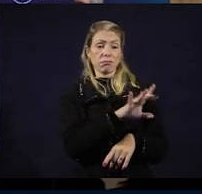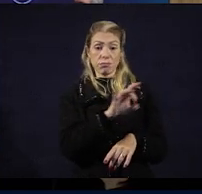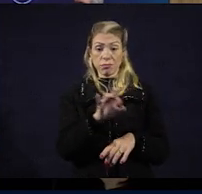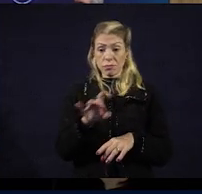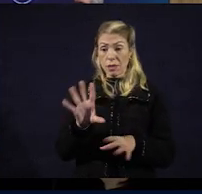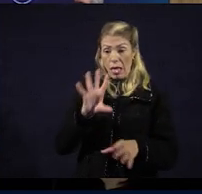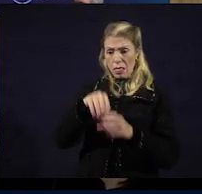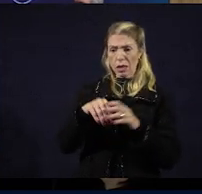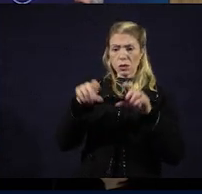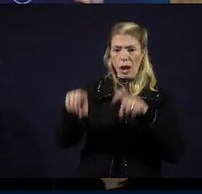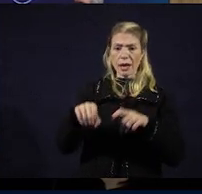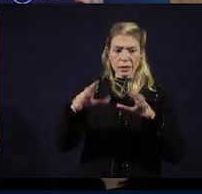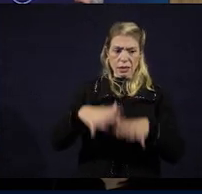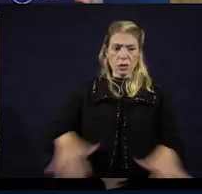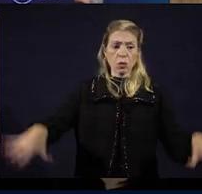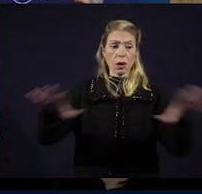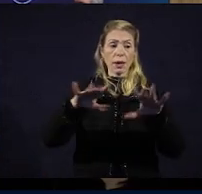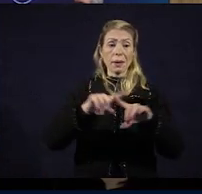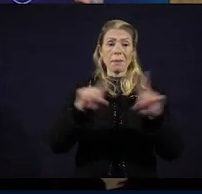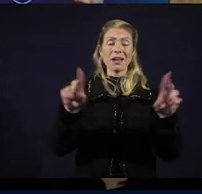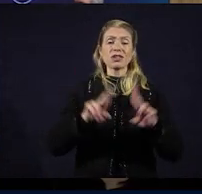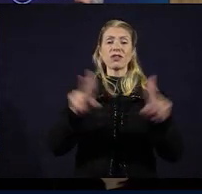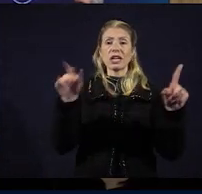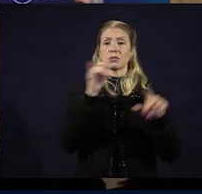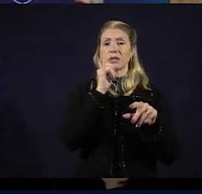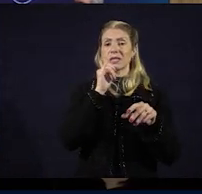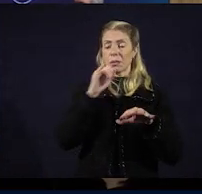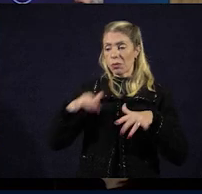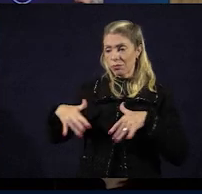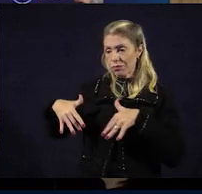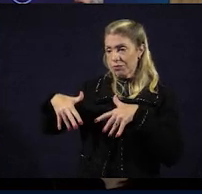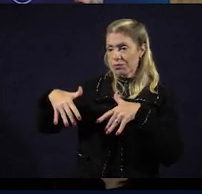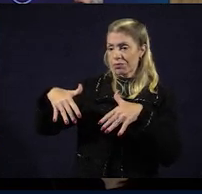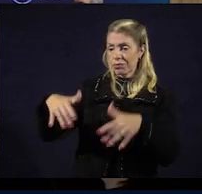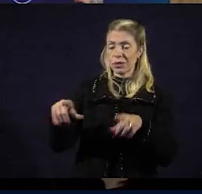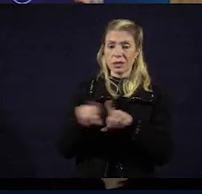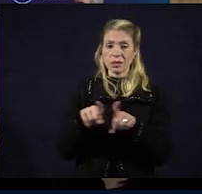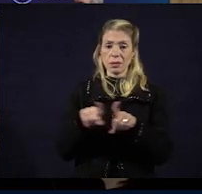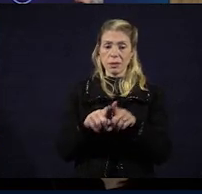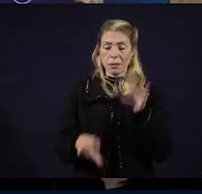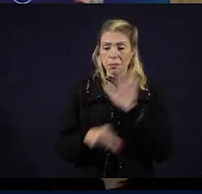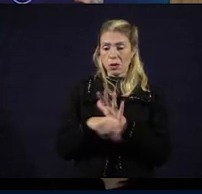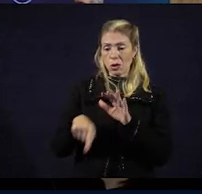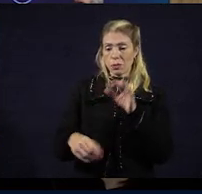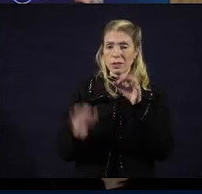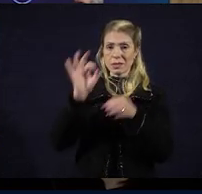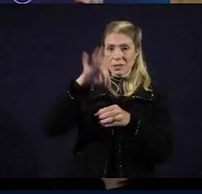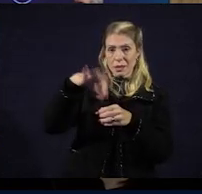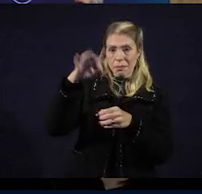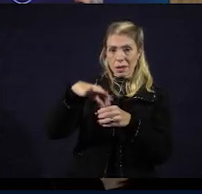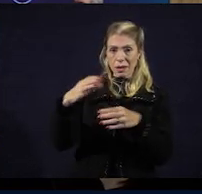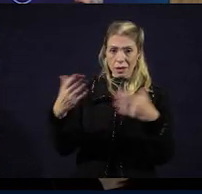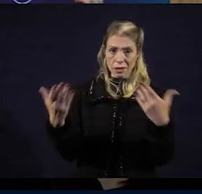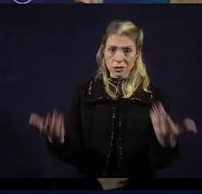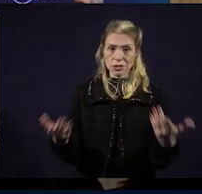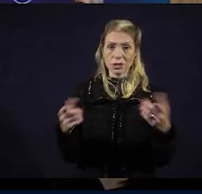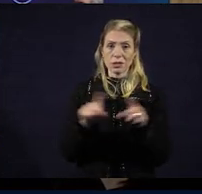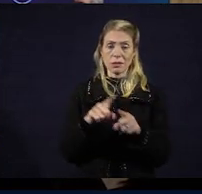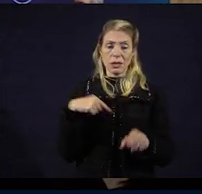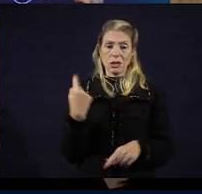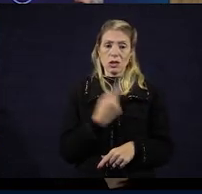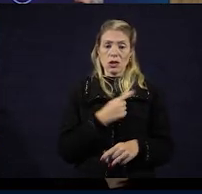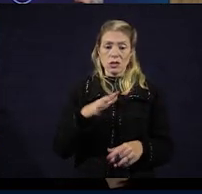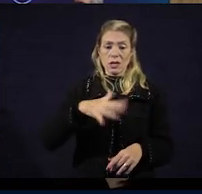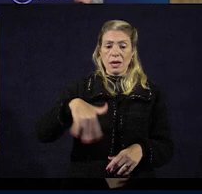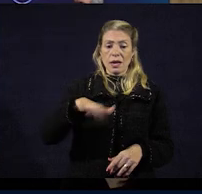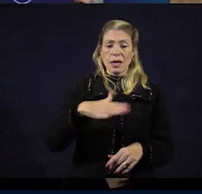agrícola mas tem diferença do fertilizante do defensivo da própria semente é nosso setor tem